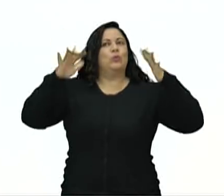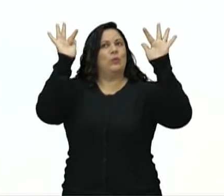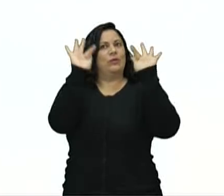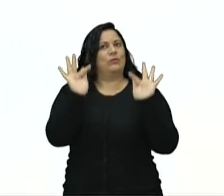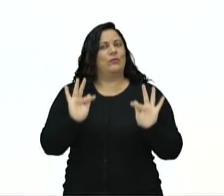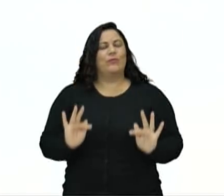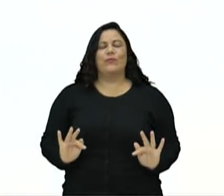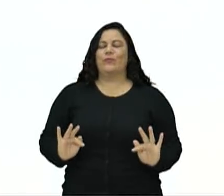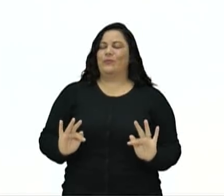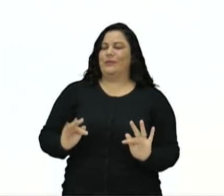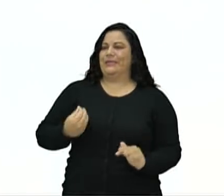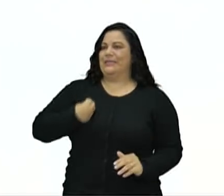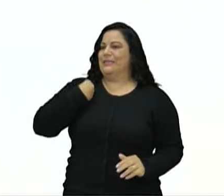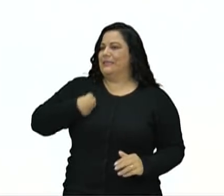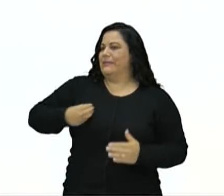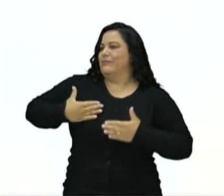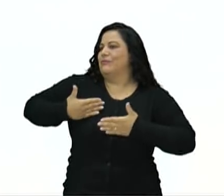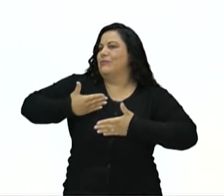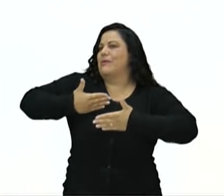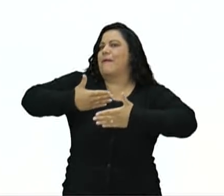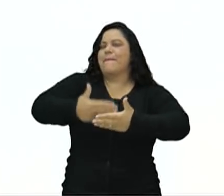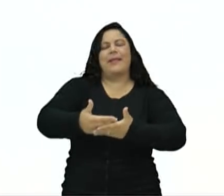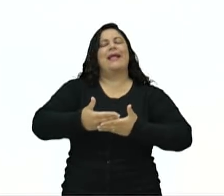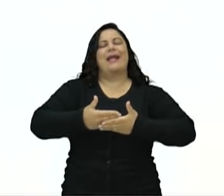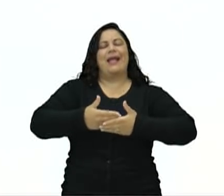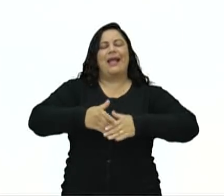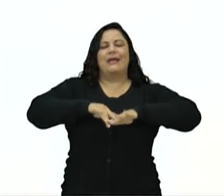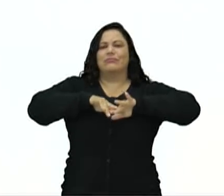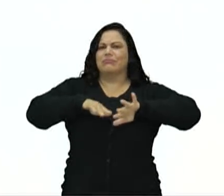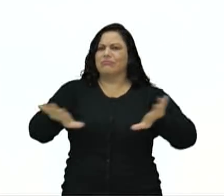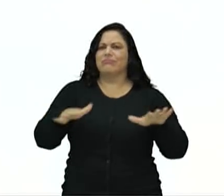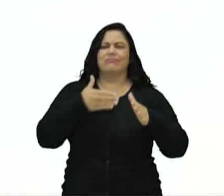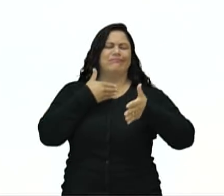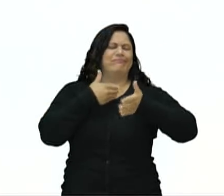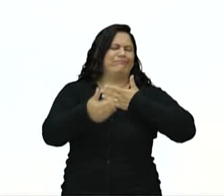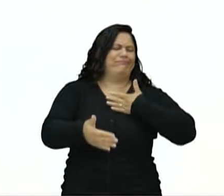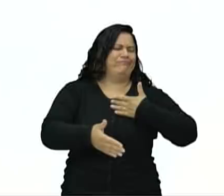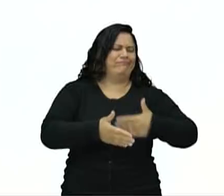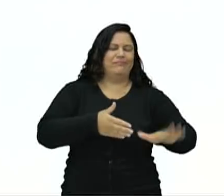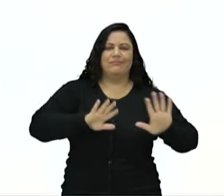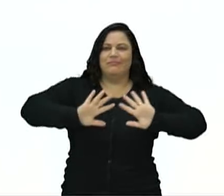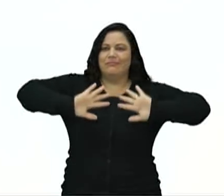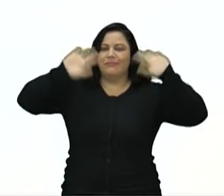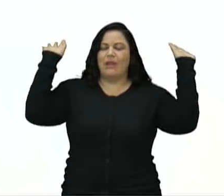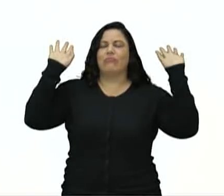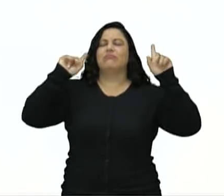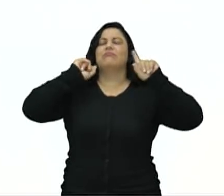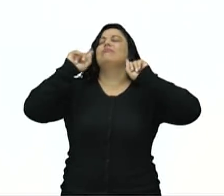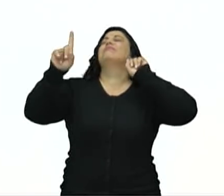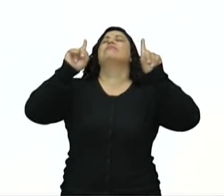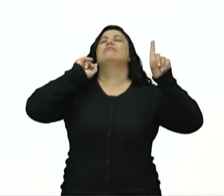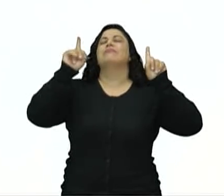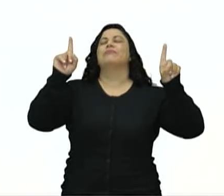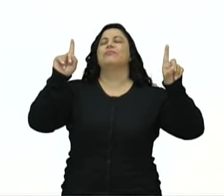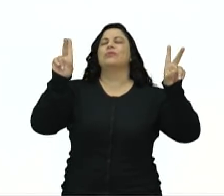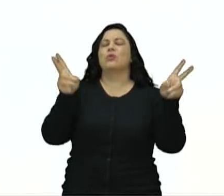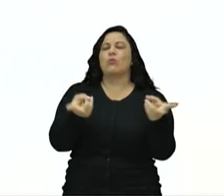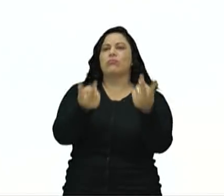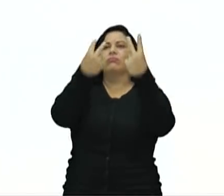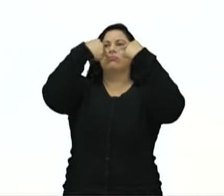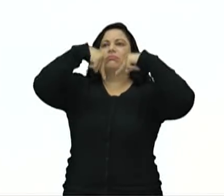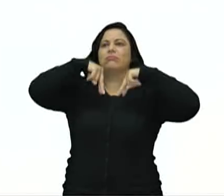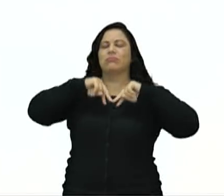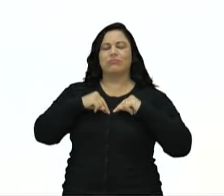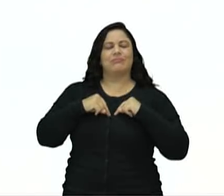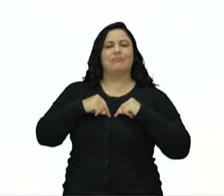vivo, passo por aquele instante e nada me importa. Só olho para mim mesma. Já na dor,